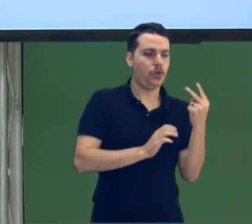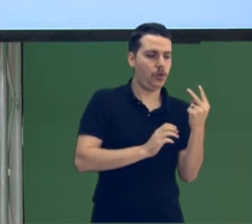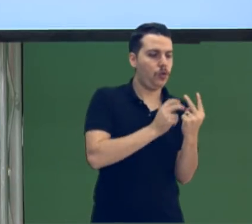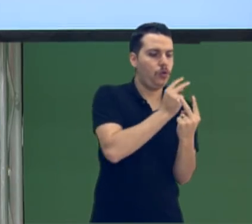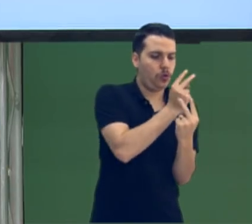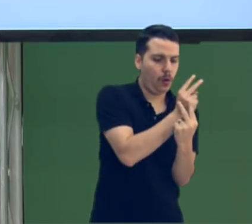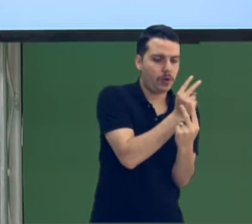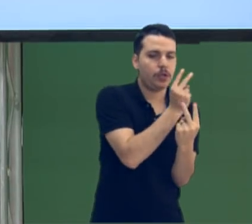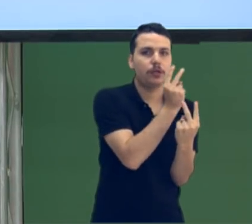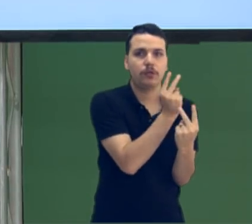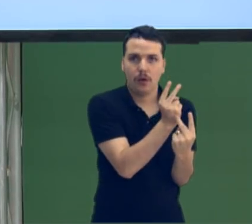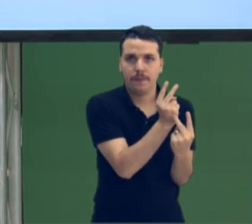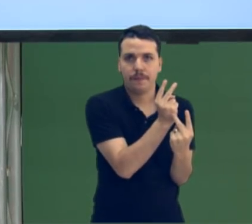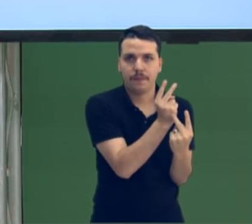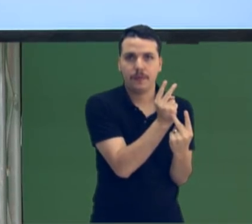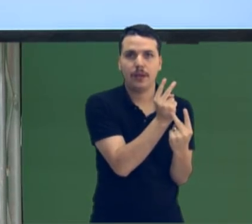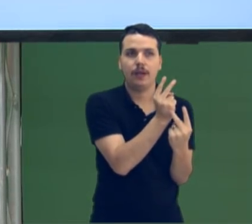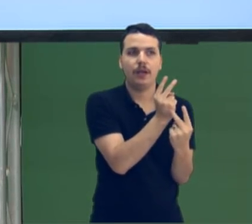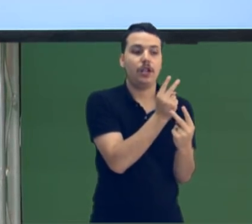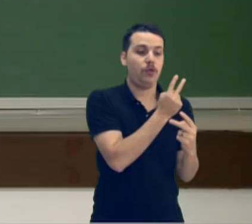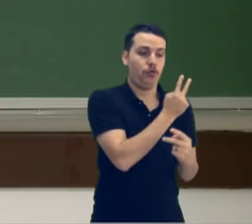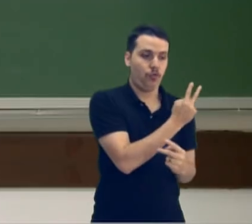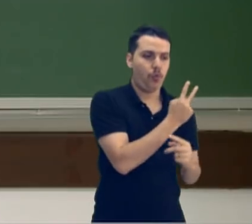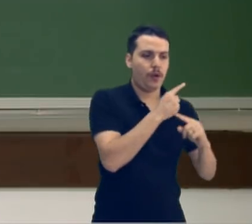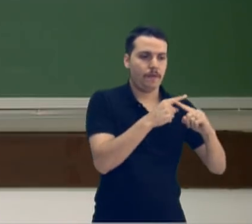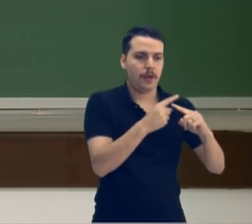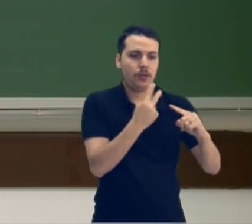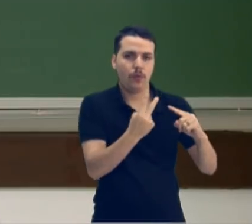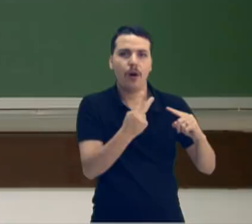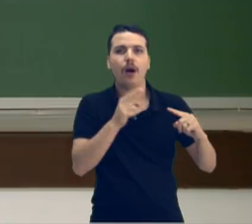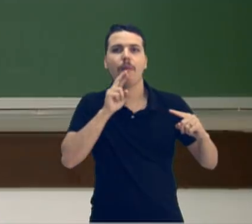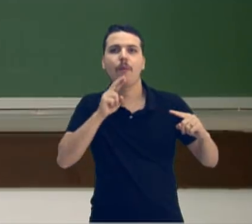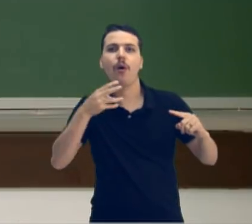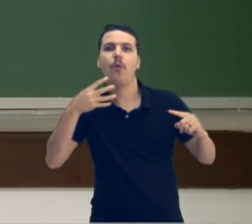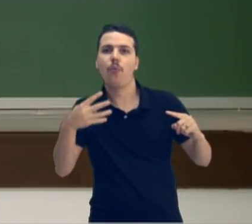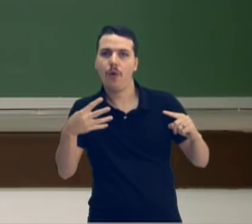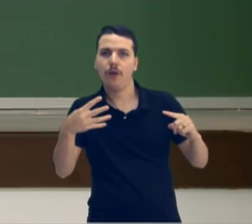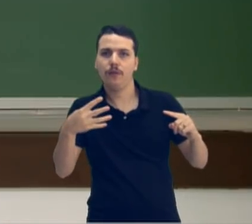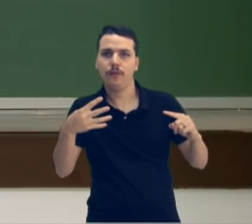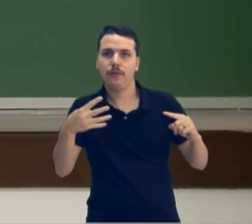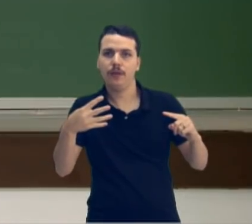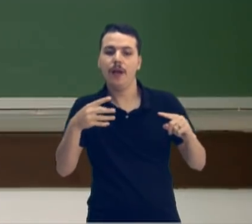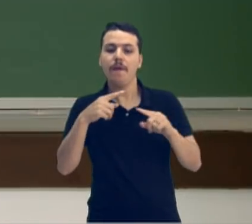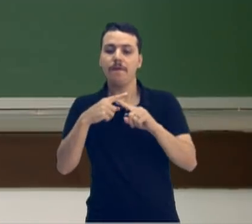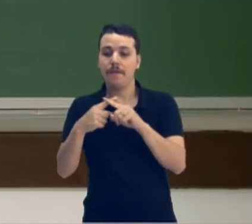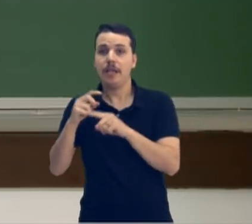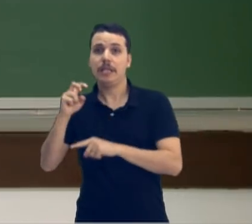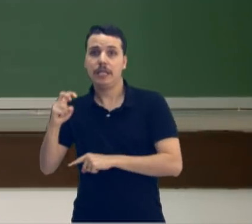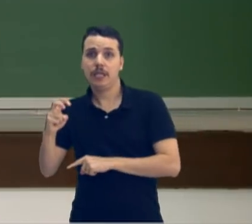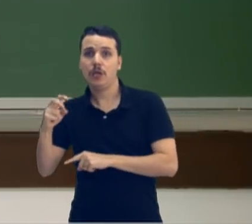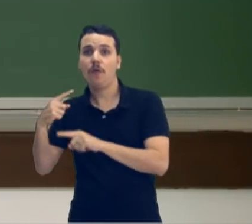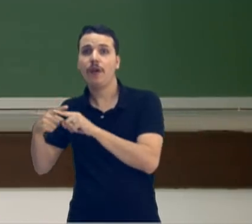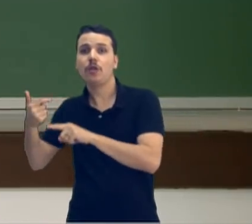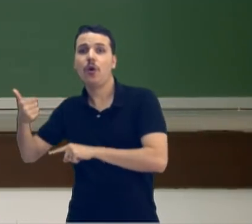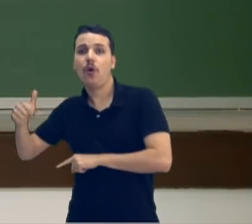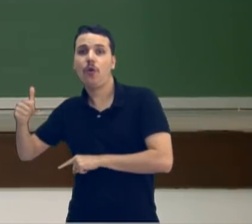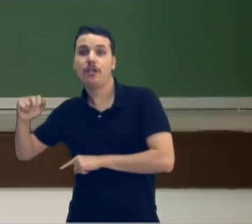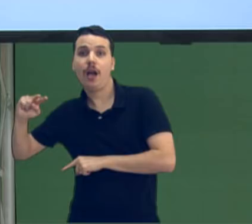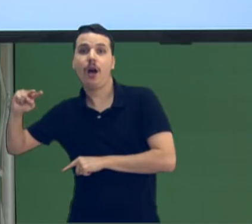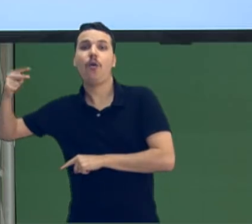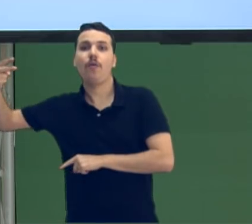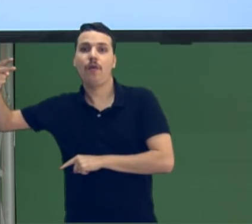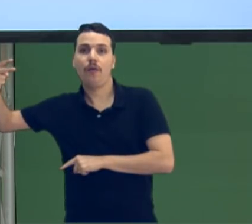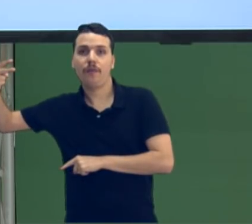fatores 2. Então, vai ficar 2 vezes 2, 4. Vezes 5, vezes 11 ao quadrado. Então, o 11 ao